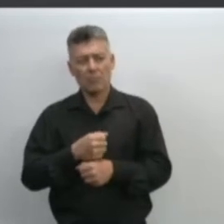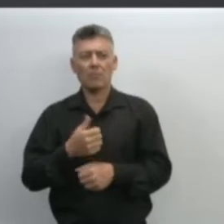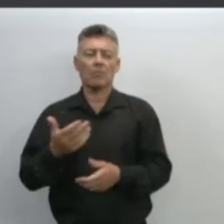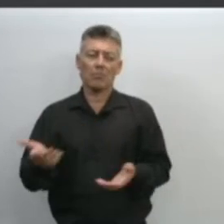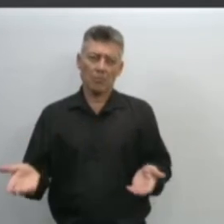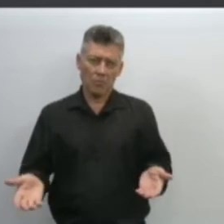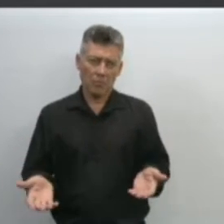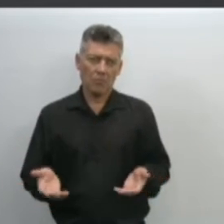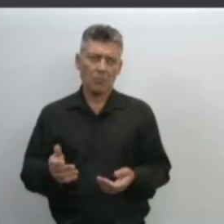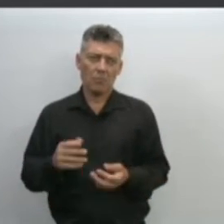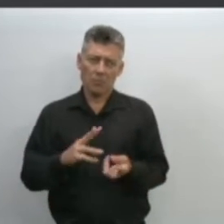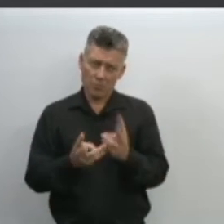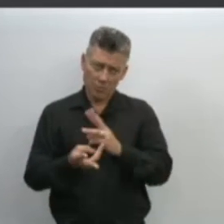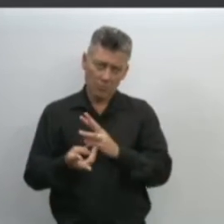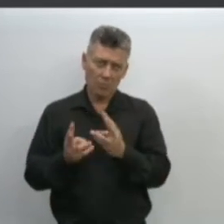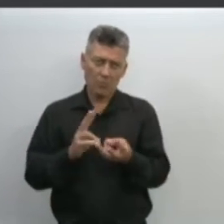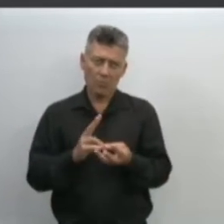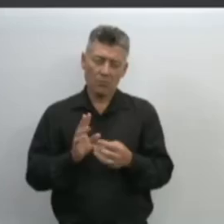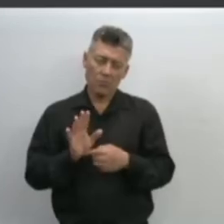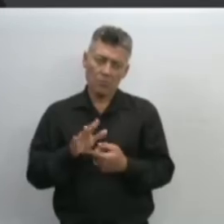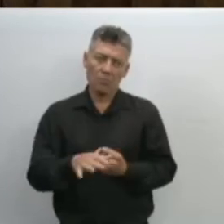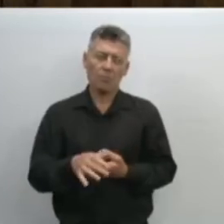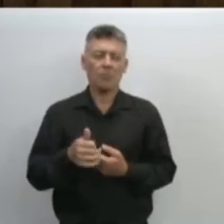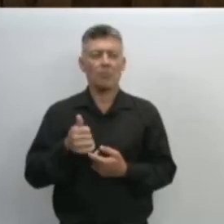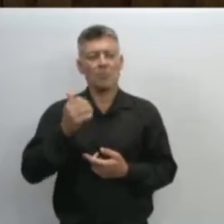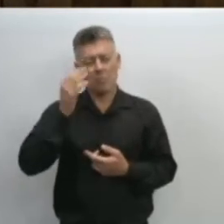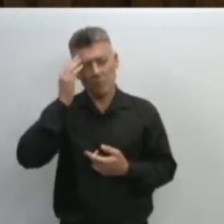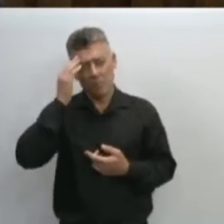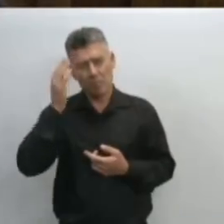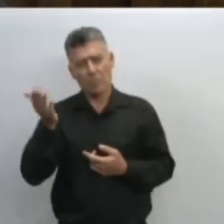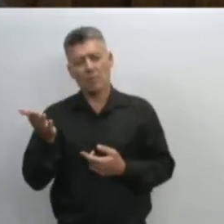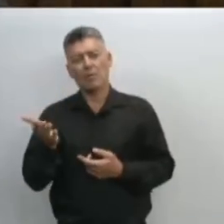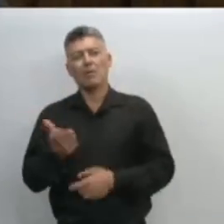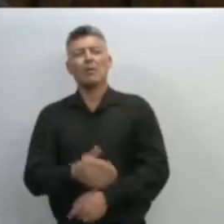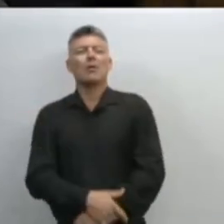Norte em prol do judô e prol do esporte. Muito obrigado.